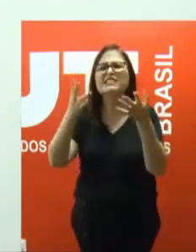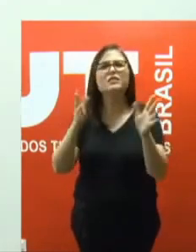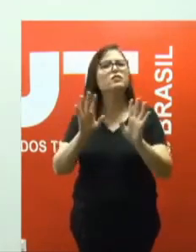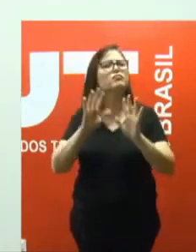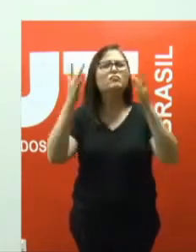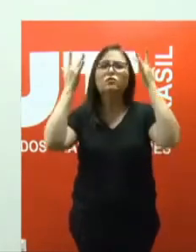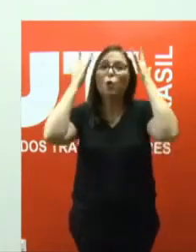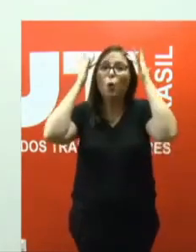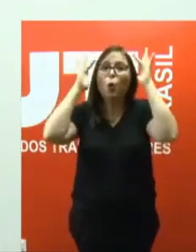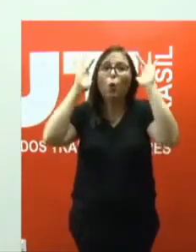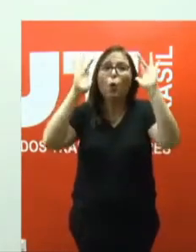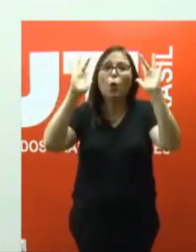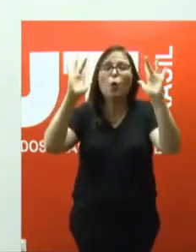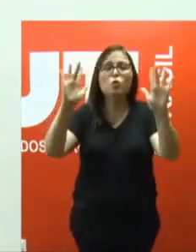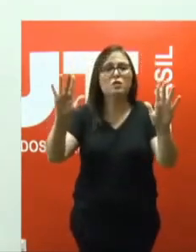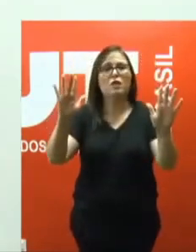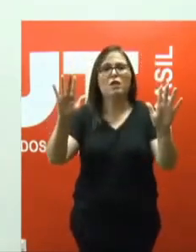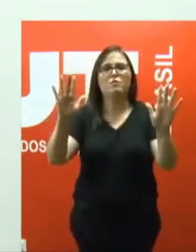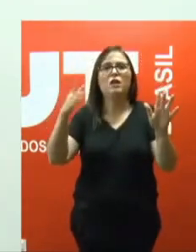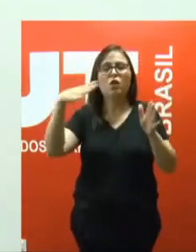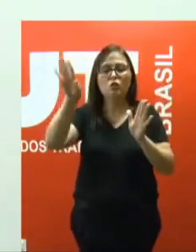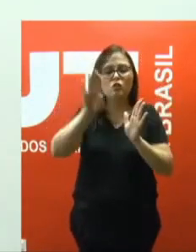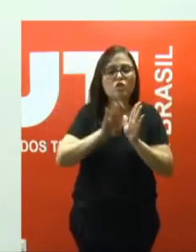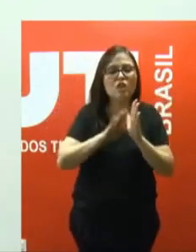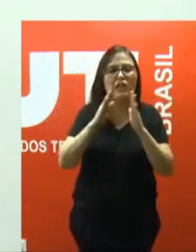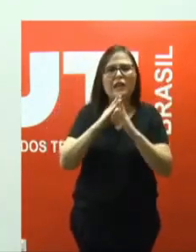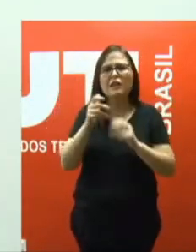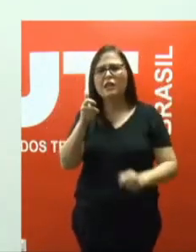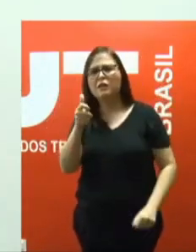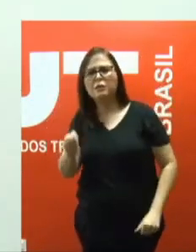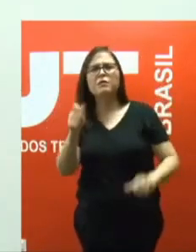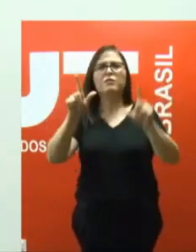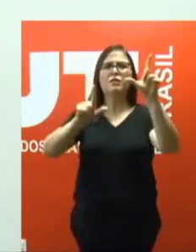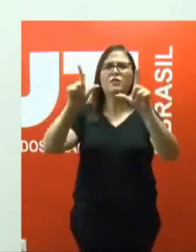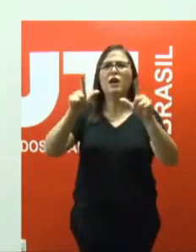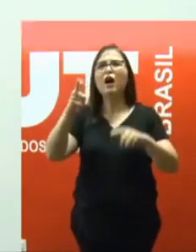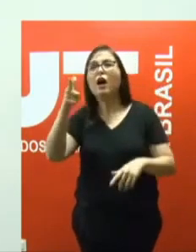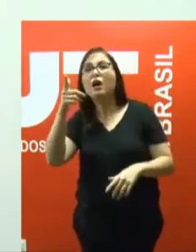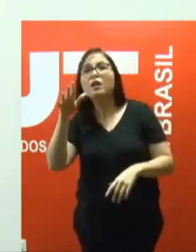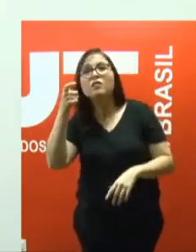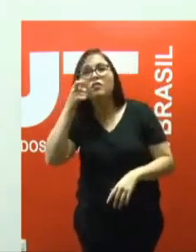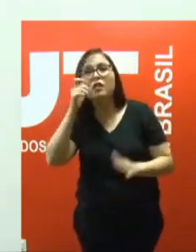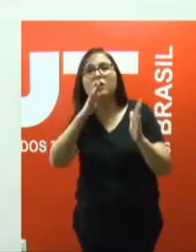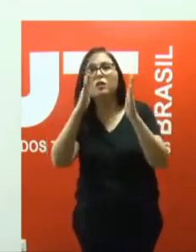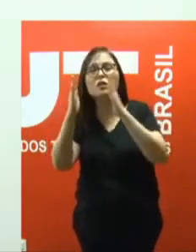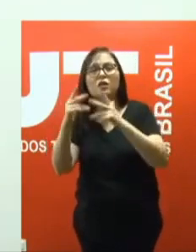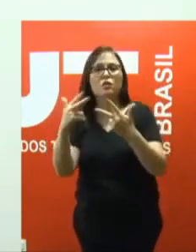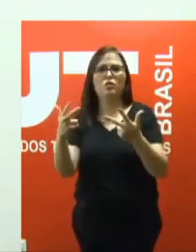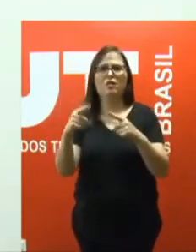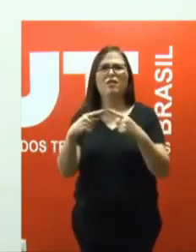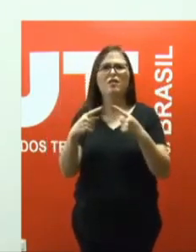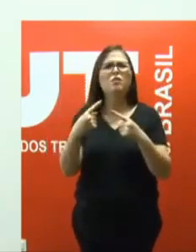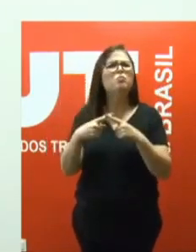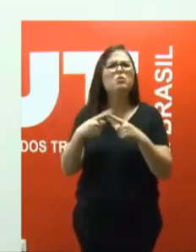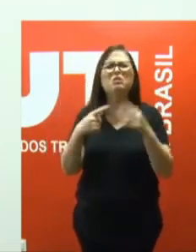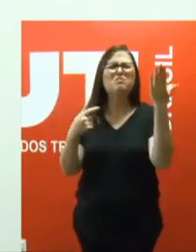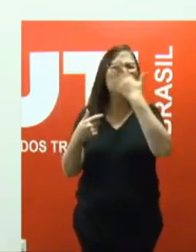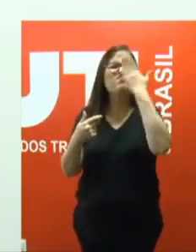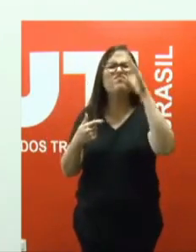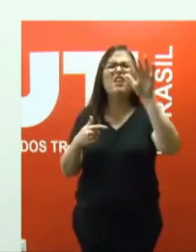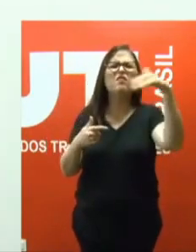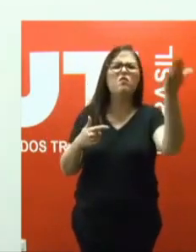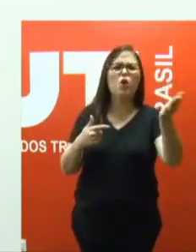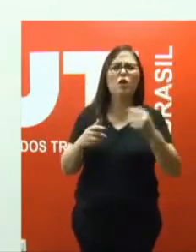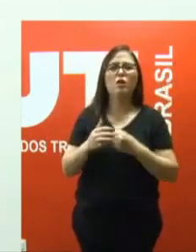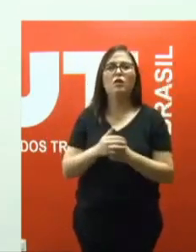vai saber dos atos quando você chega em casa que liga a televisão. Agora é engraçado que a gente não aprendeu